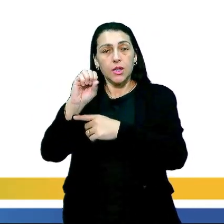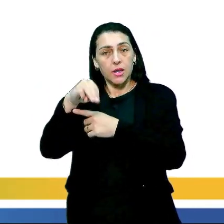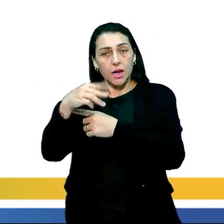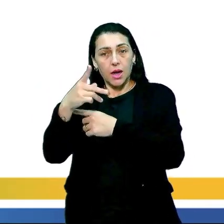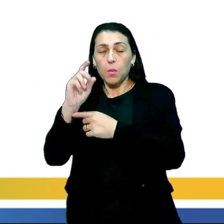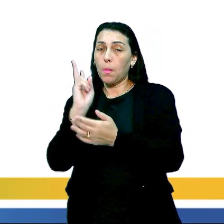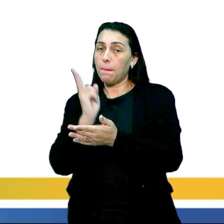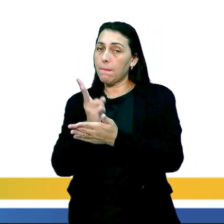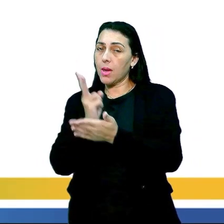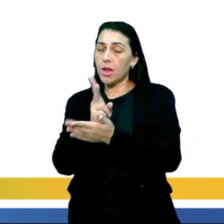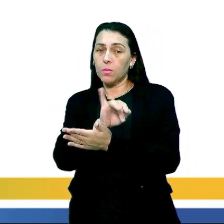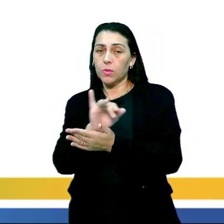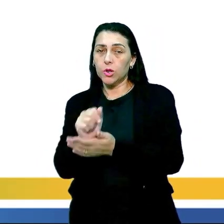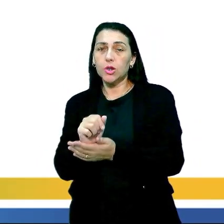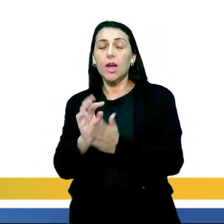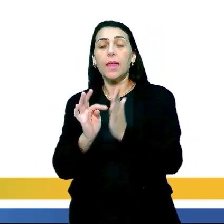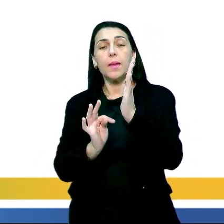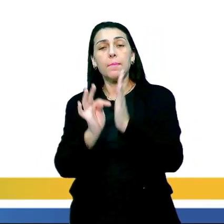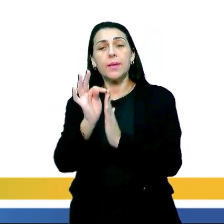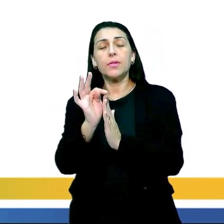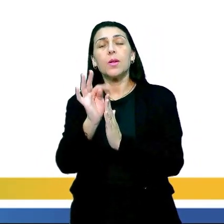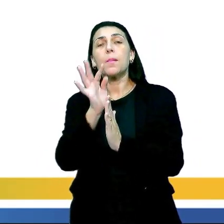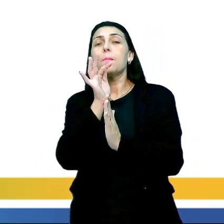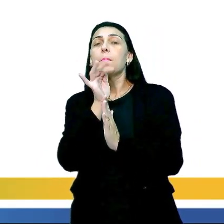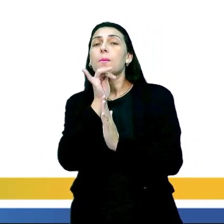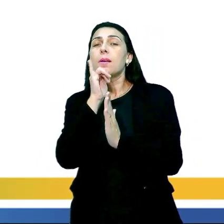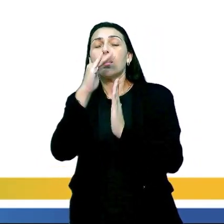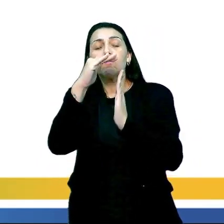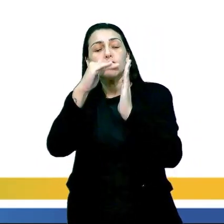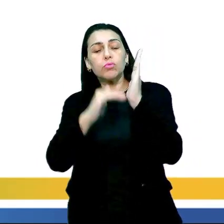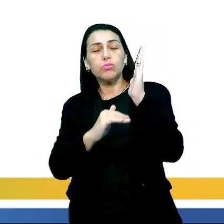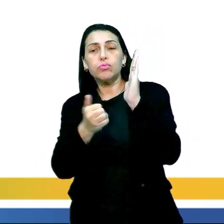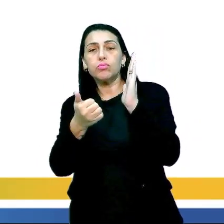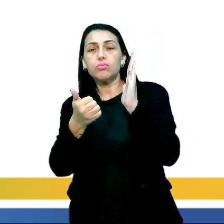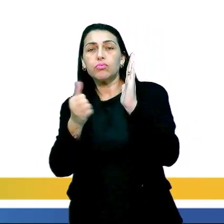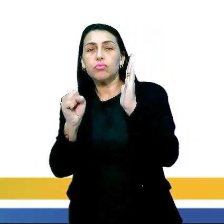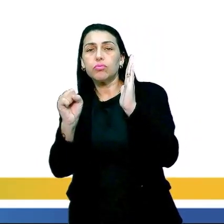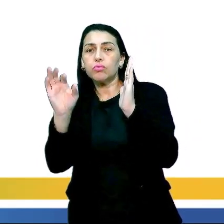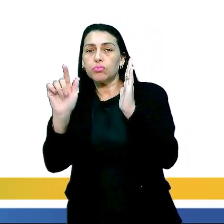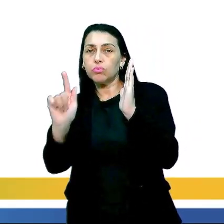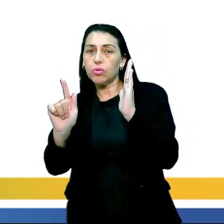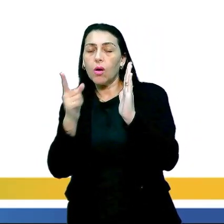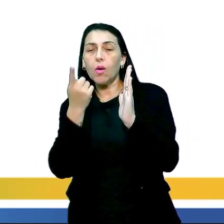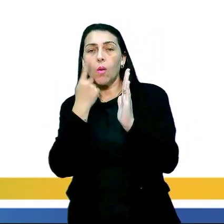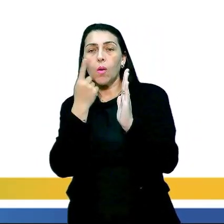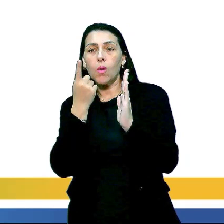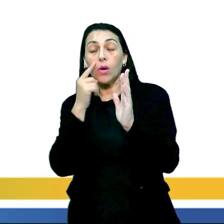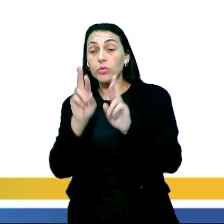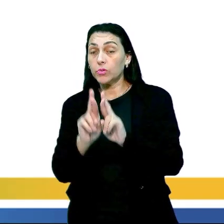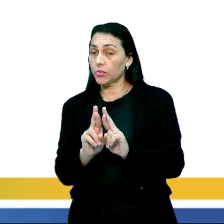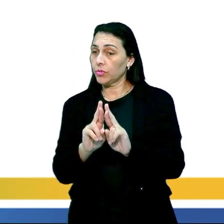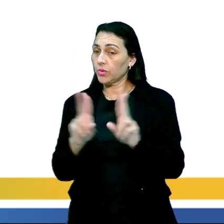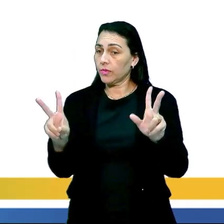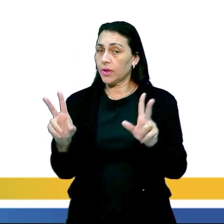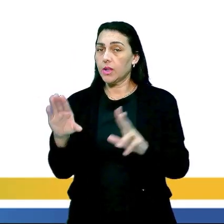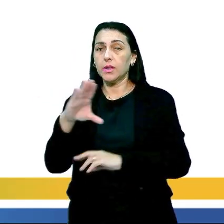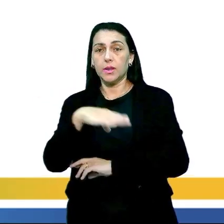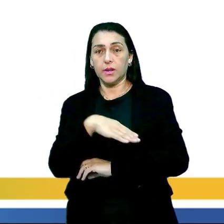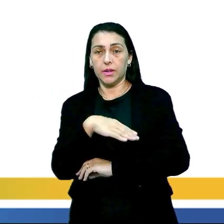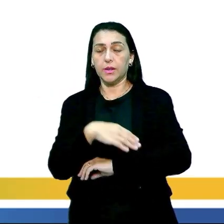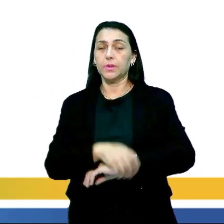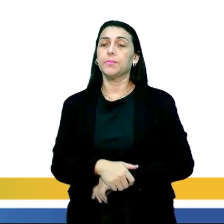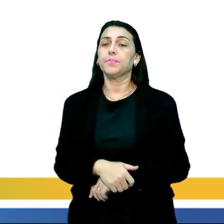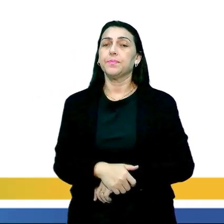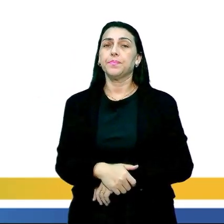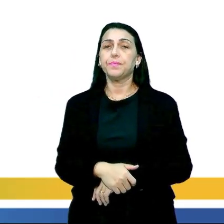mesmo dia. A temperatura já chega, por exemplo, a 18 graus. Então, vamos diferenciar essas cidades,